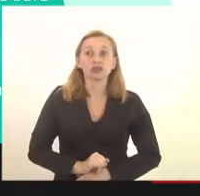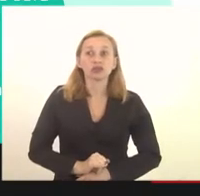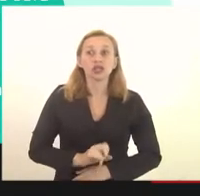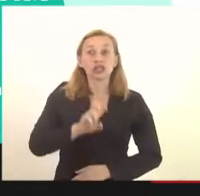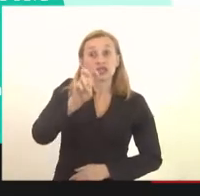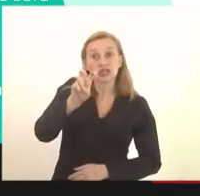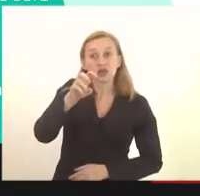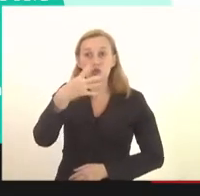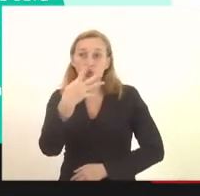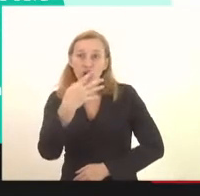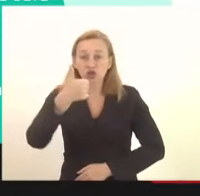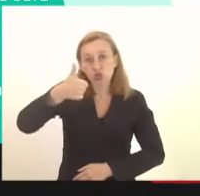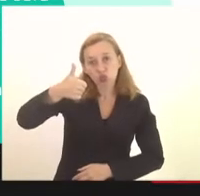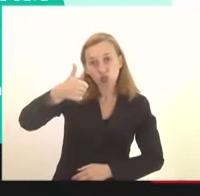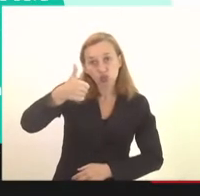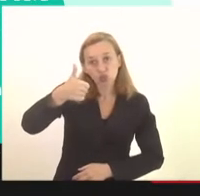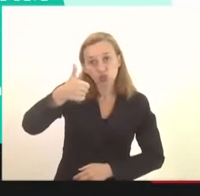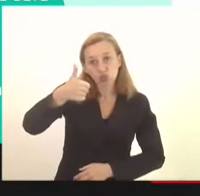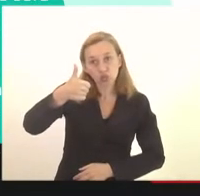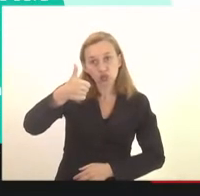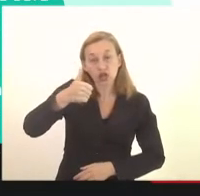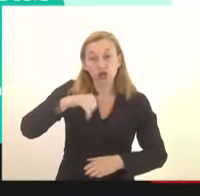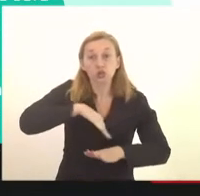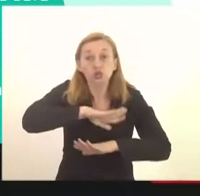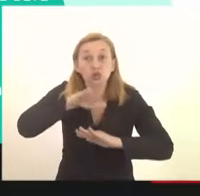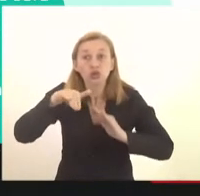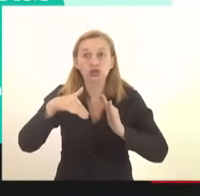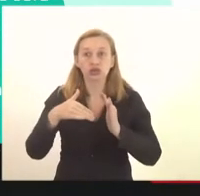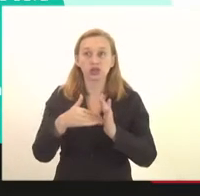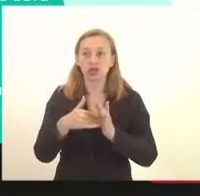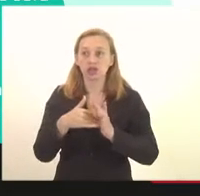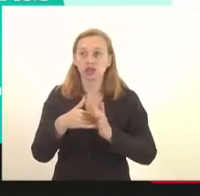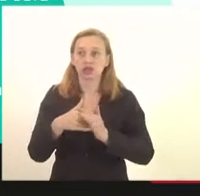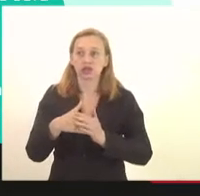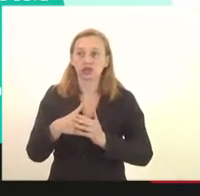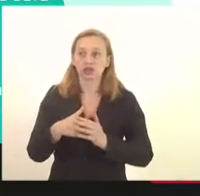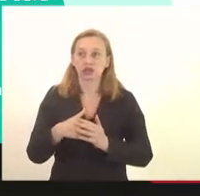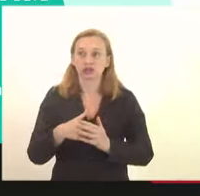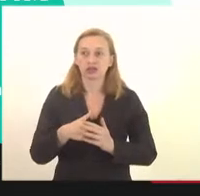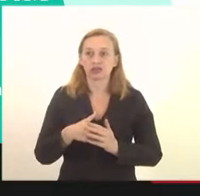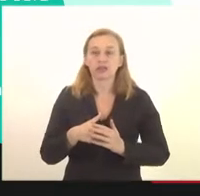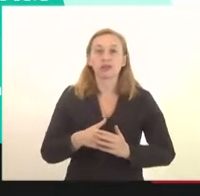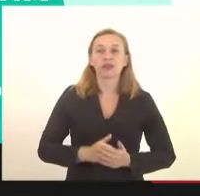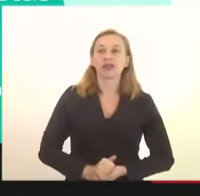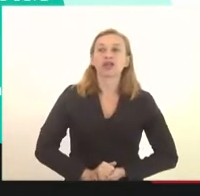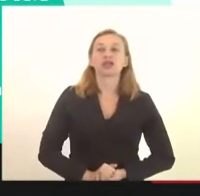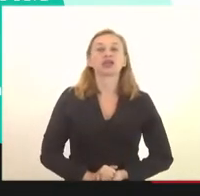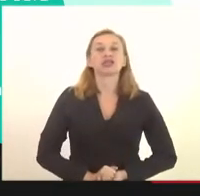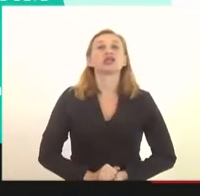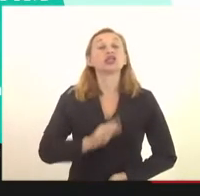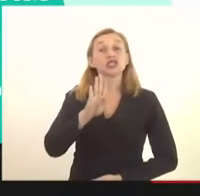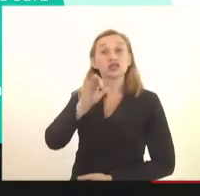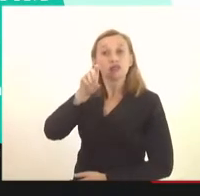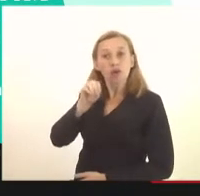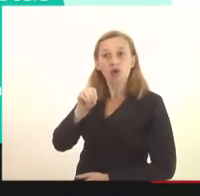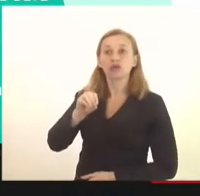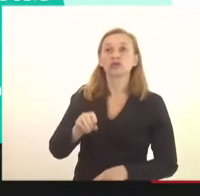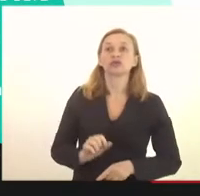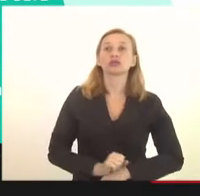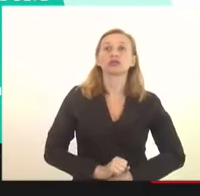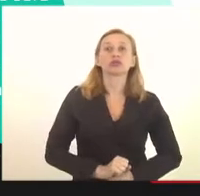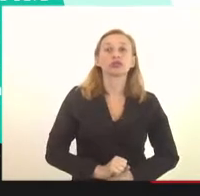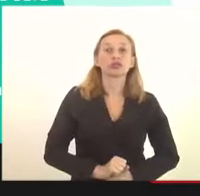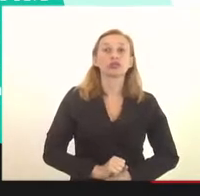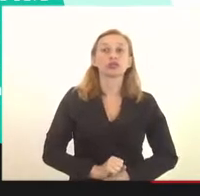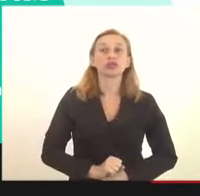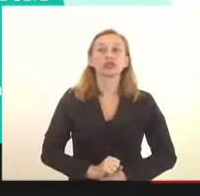541, que é operado pela Total em parceria com a Qatar. Esse bloco foi o bloco, talvez os